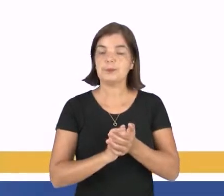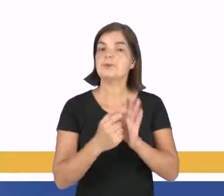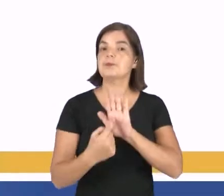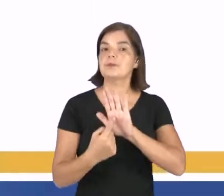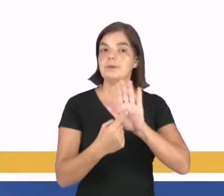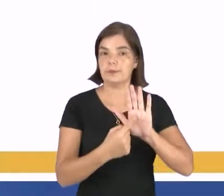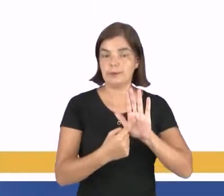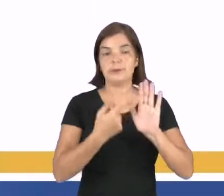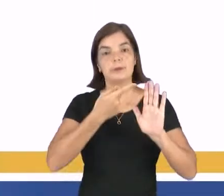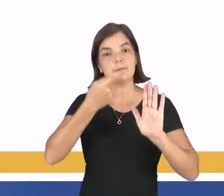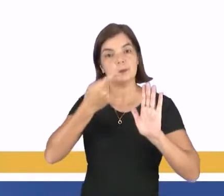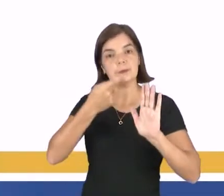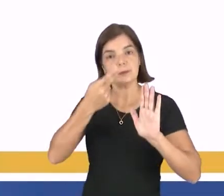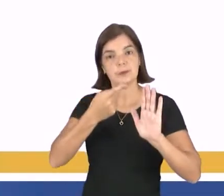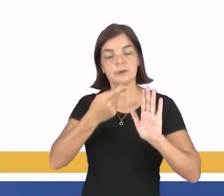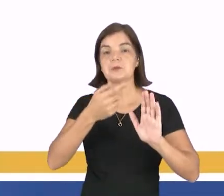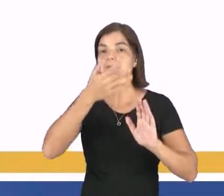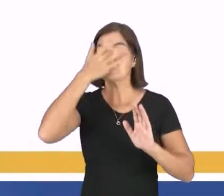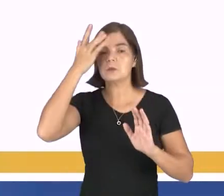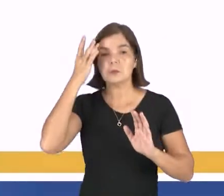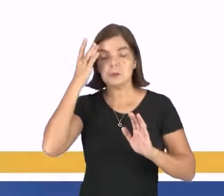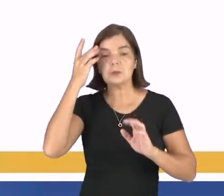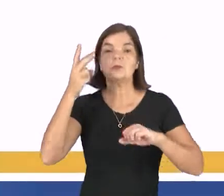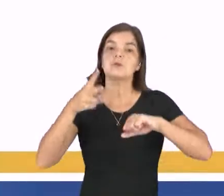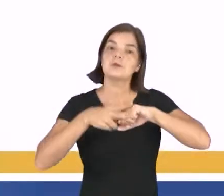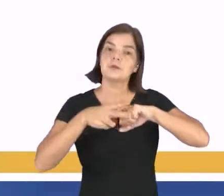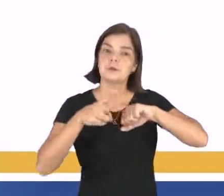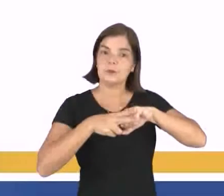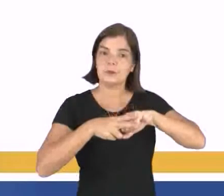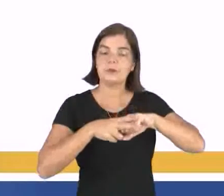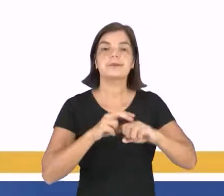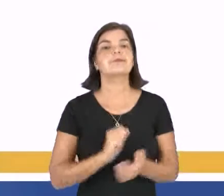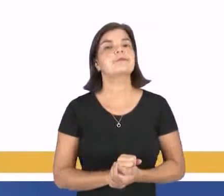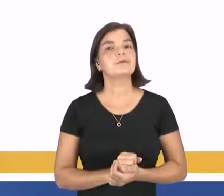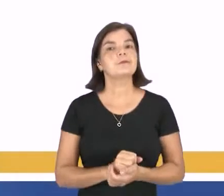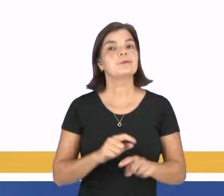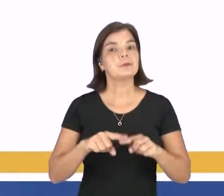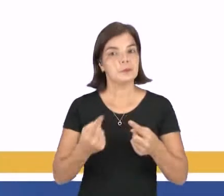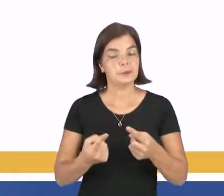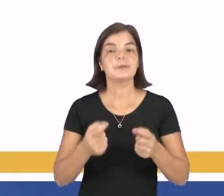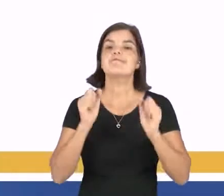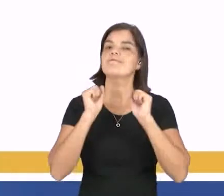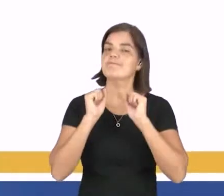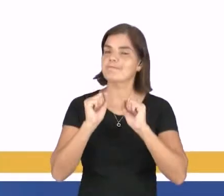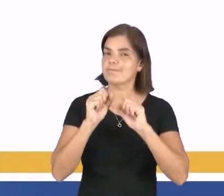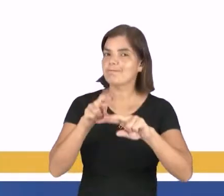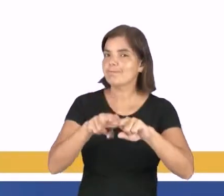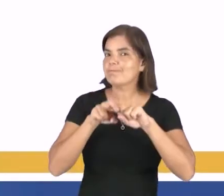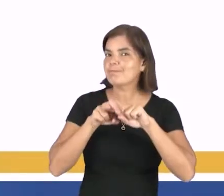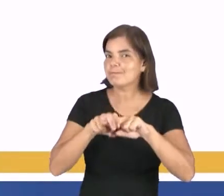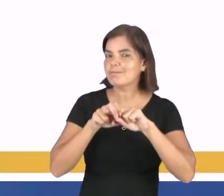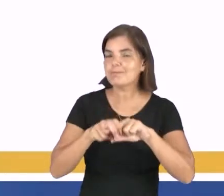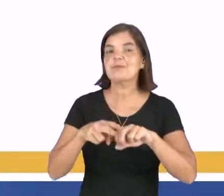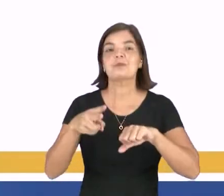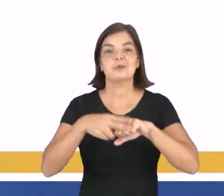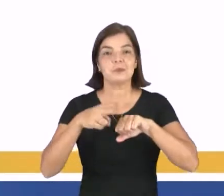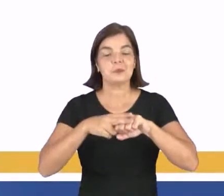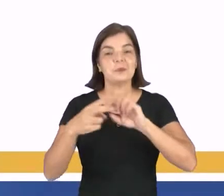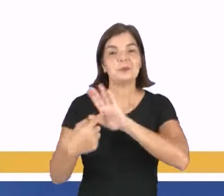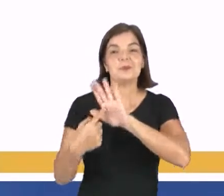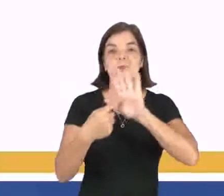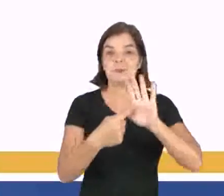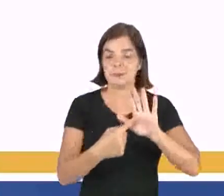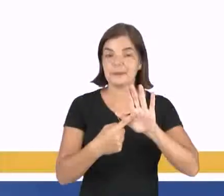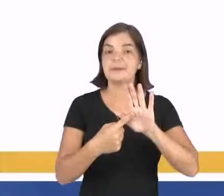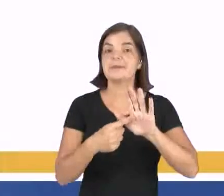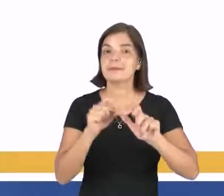posição do falante diante de uma posição verbal Graças aos modos verbais o enunciado pode explicitar